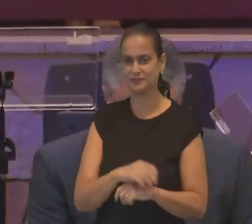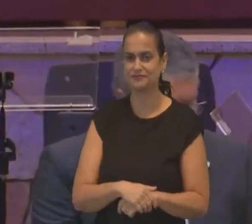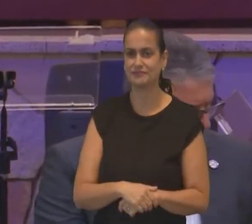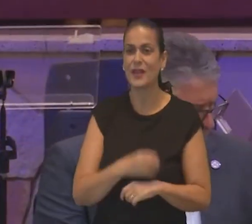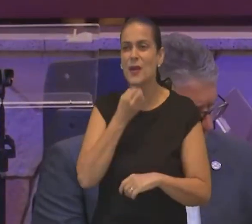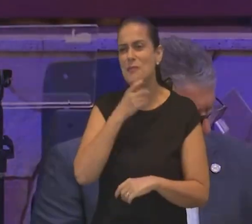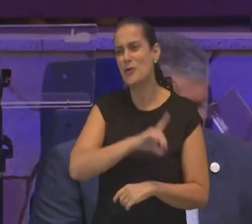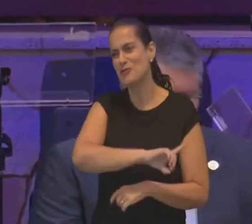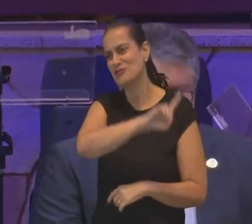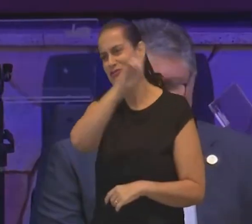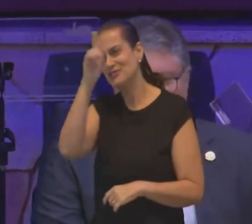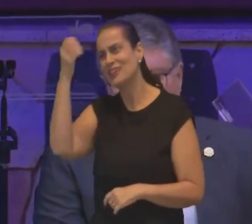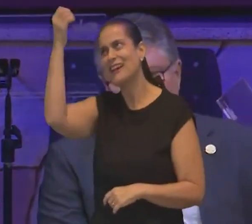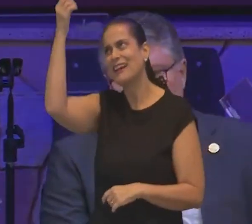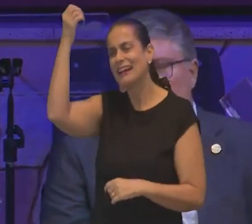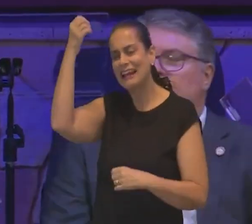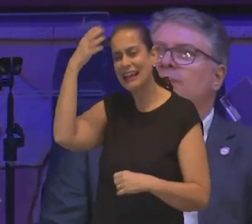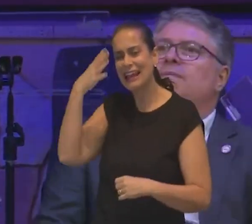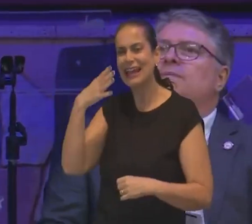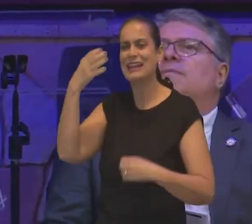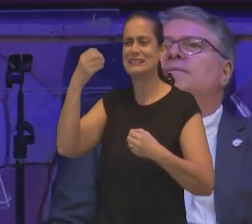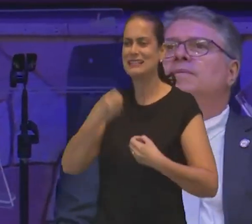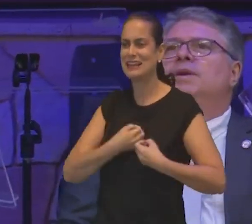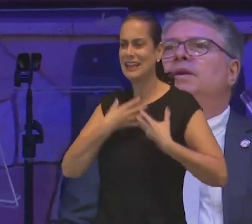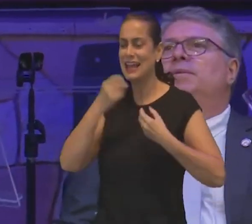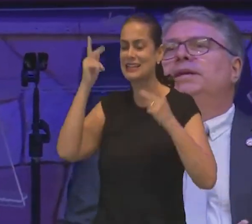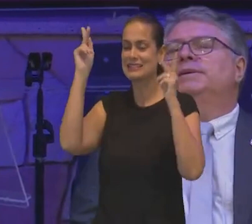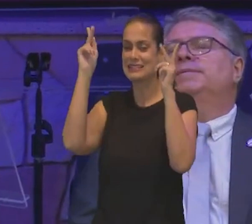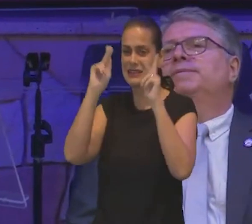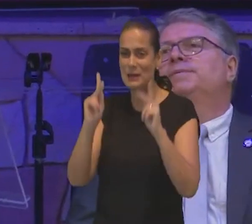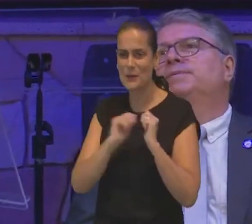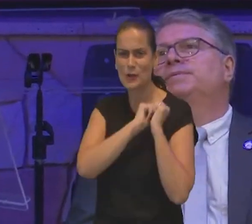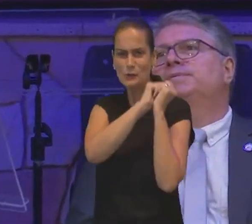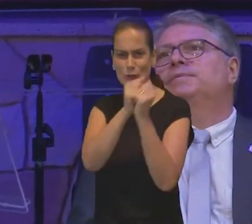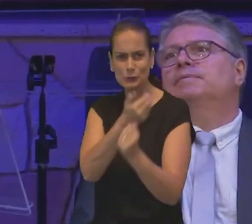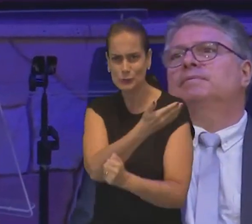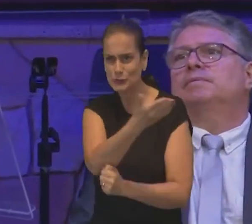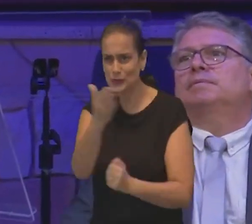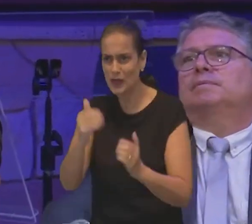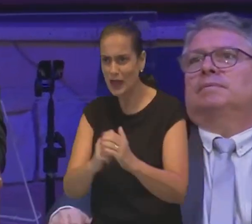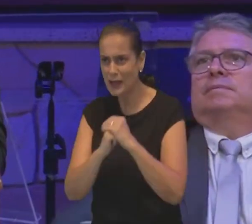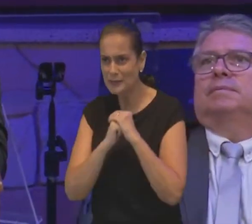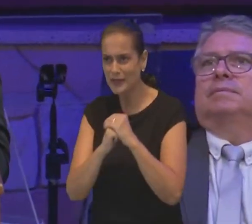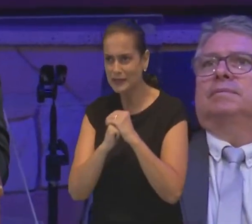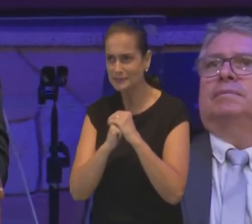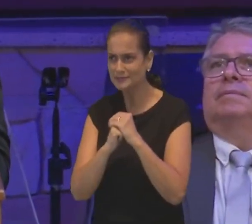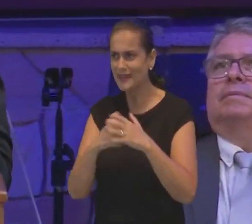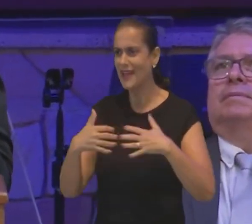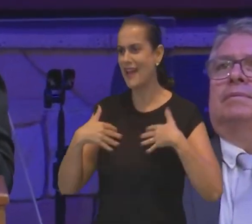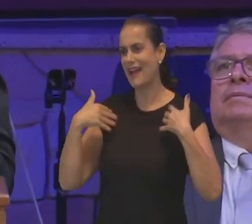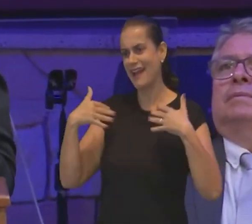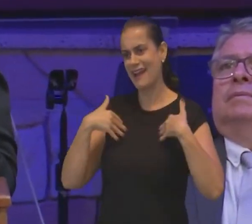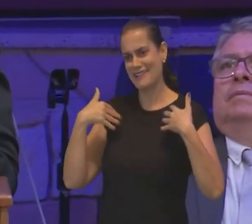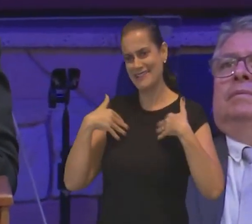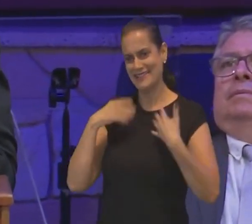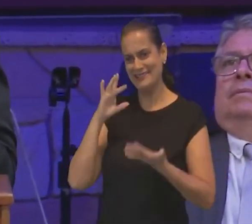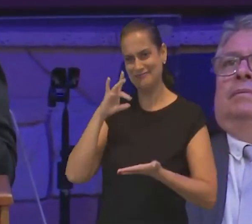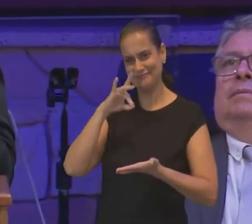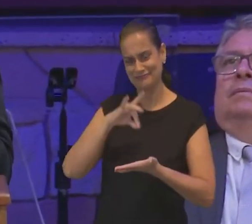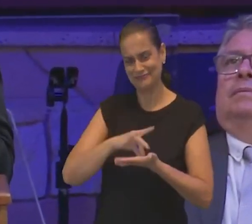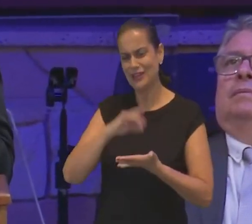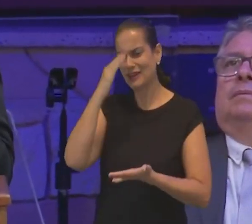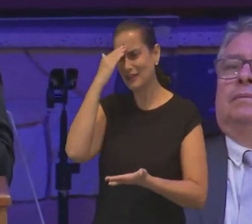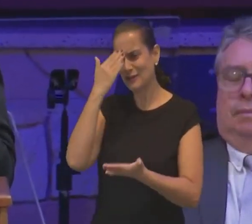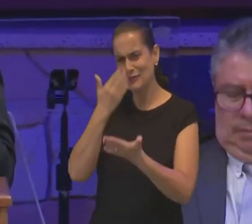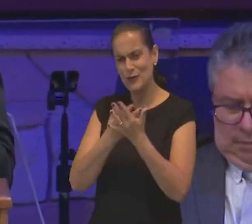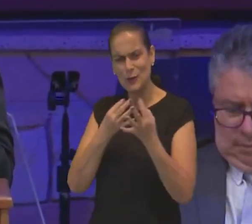Bom dia, meus irmãos, a graça e a paz esteja com todos, amém? Meus irmãos, é uma alegria. Eu acredito